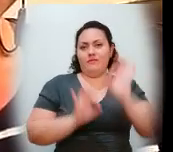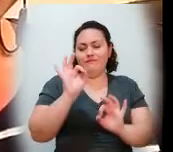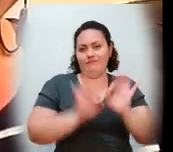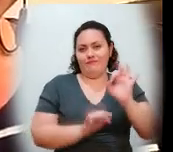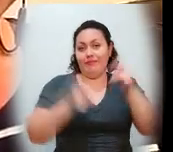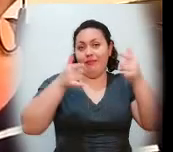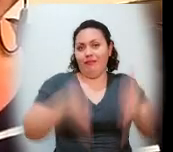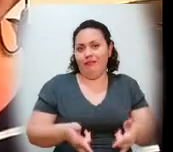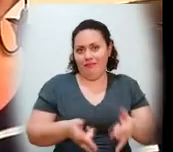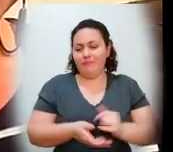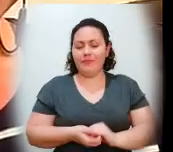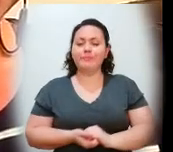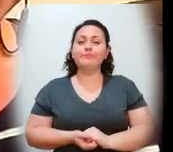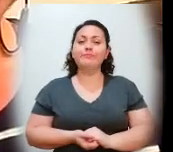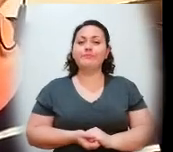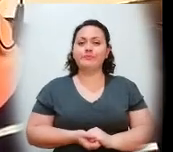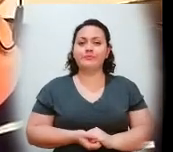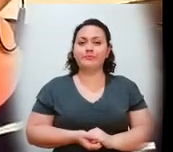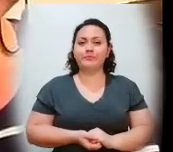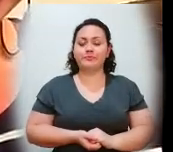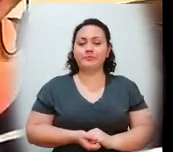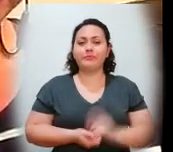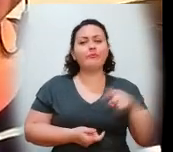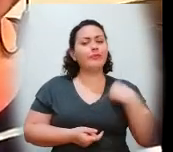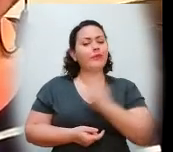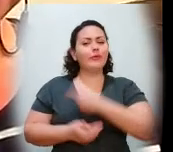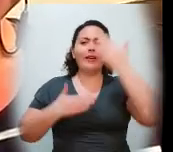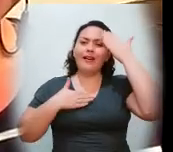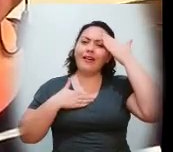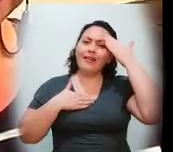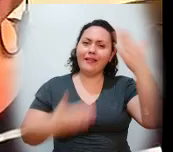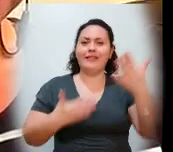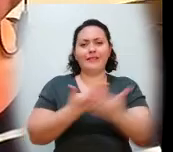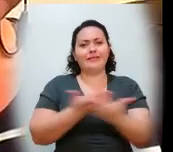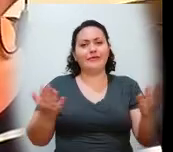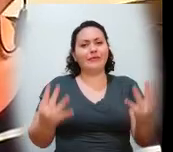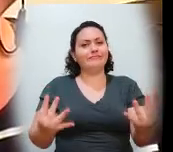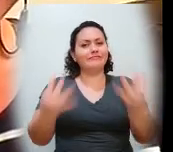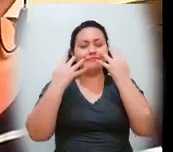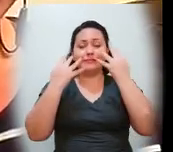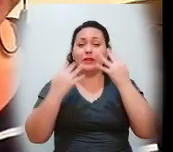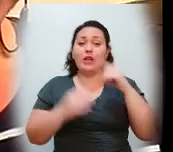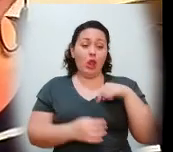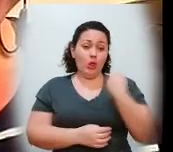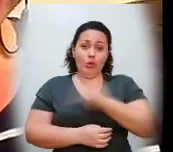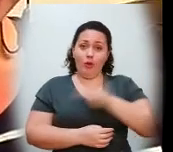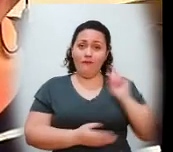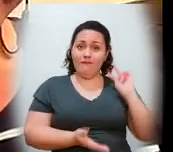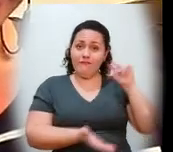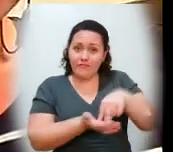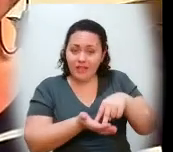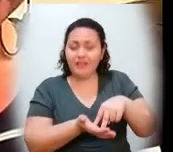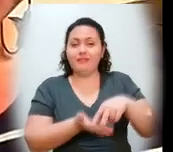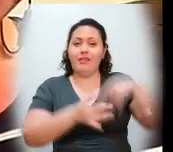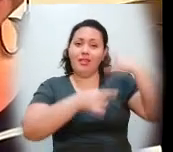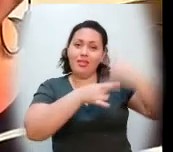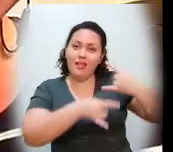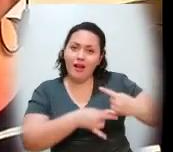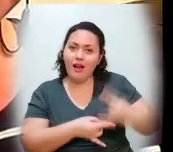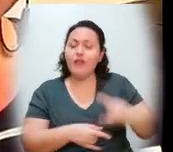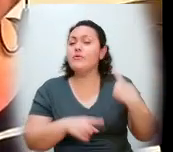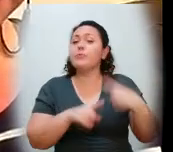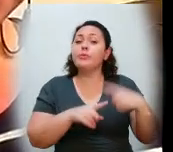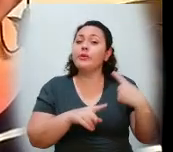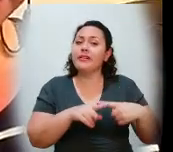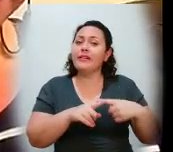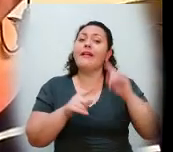A, a gente que agradece vocês É, estarem aqui, que só faz sentido, né, as que nossas vocês lives, estão porque aqui. vocês estão aqui com a